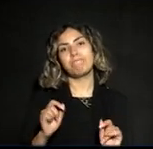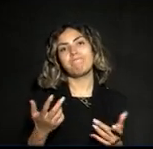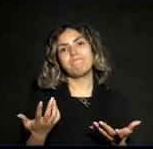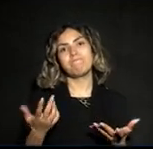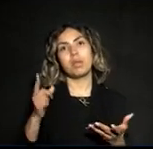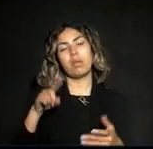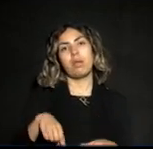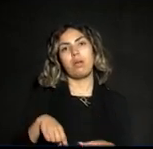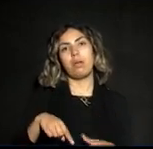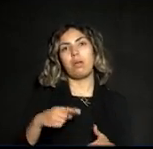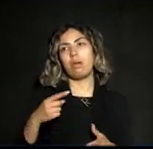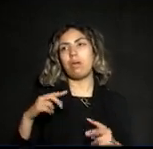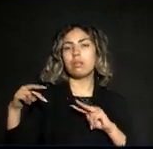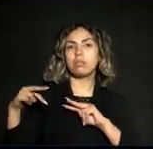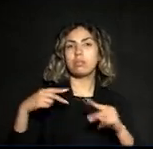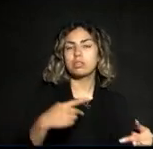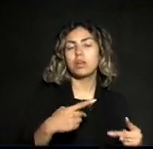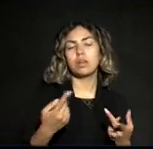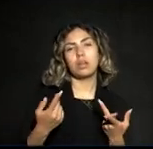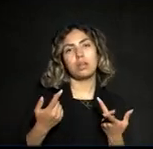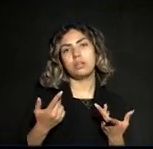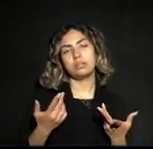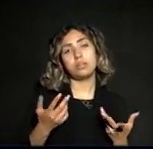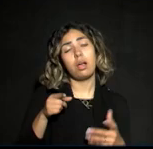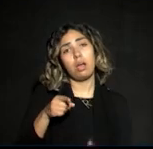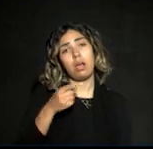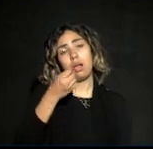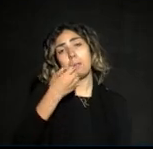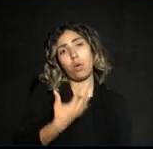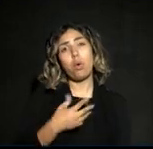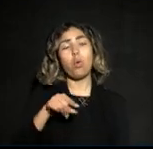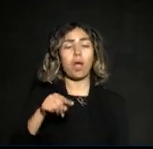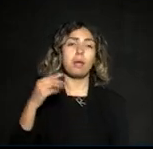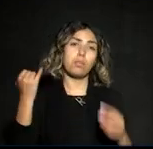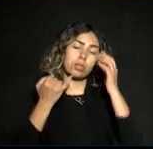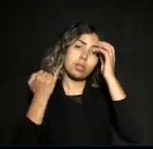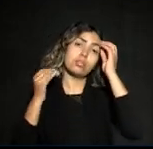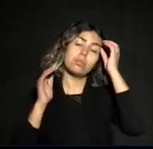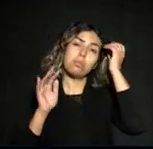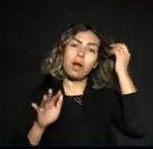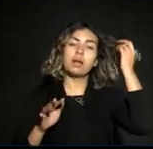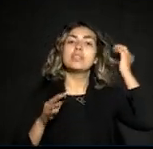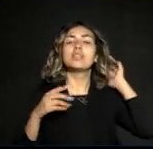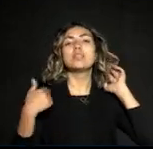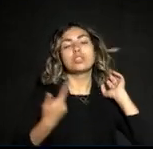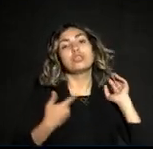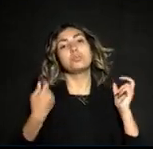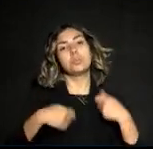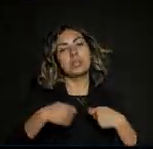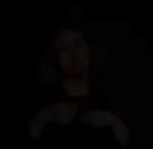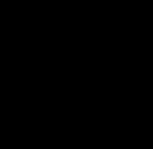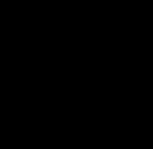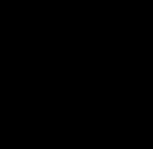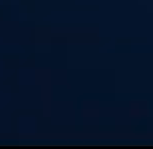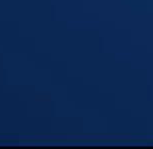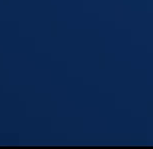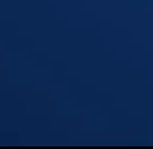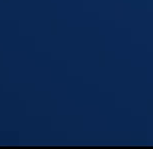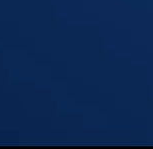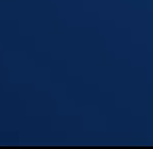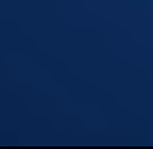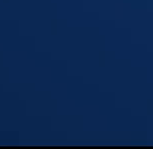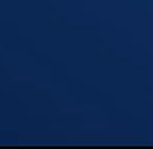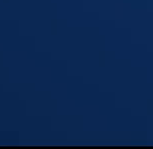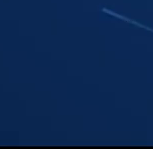de transferência de dividendos de rodas isso é bom importante mas a gente tem que ajustar essas situações